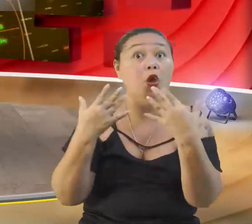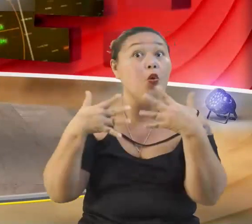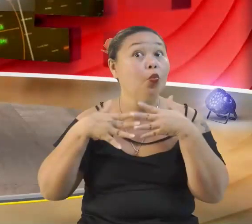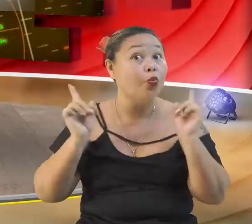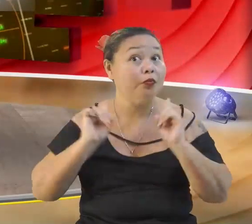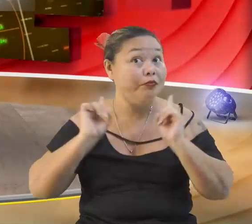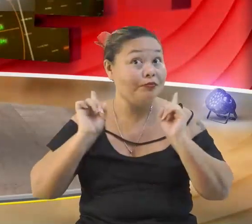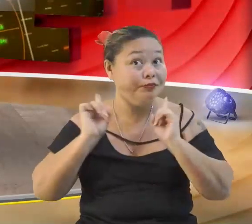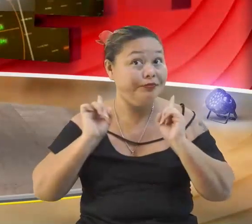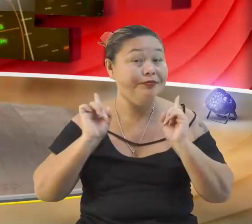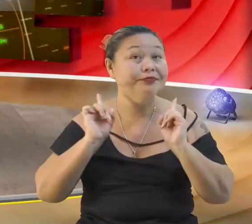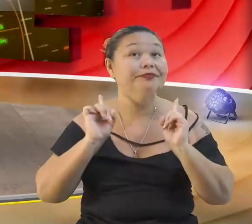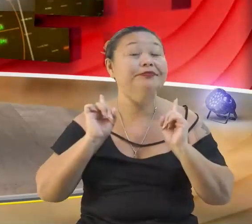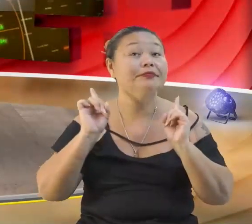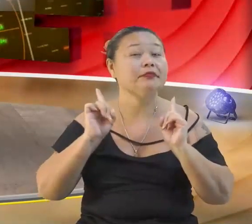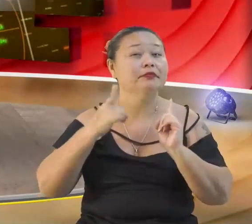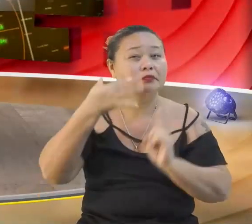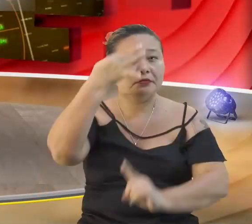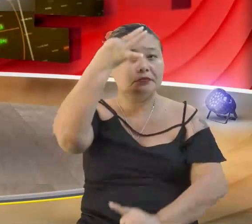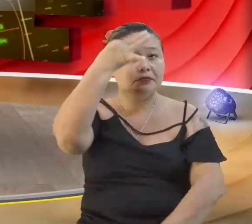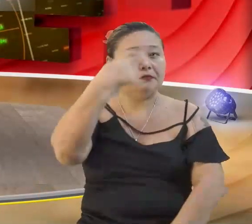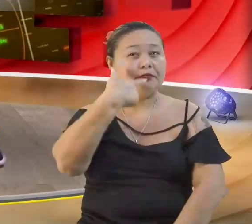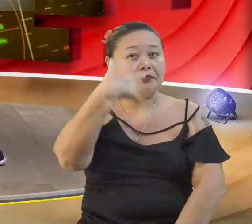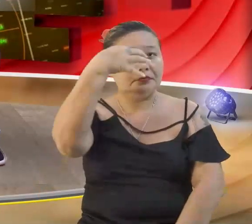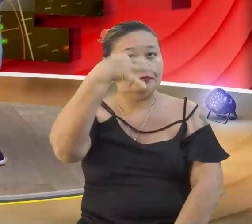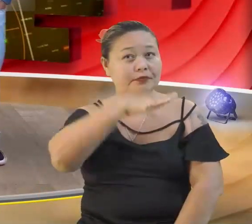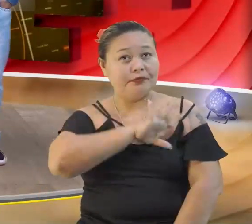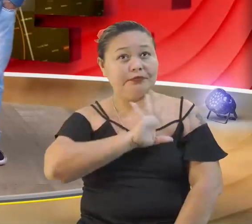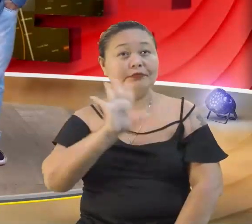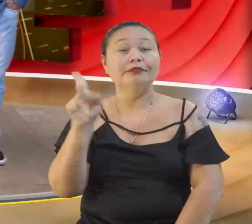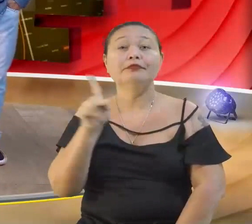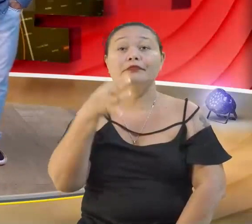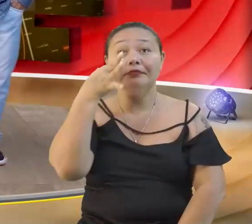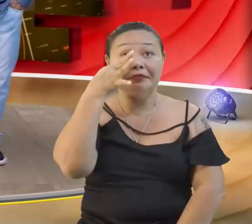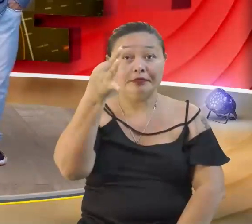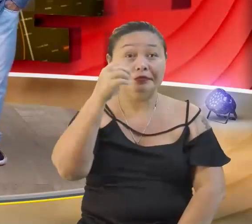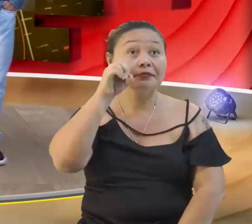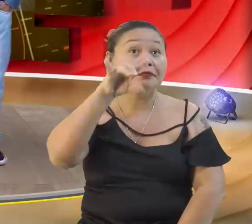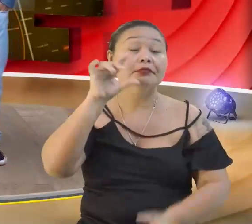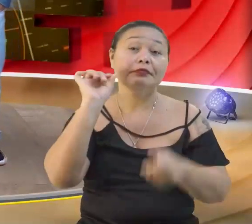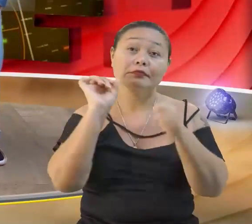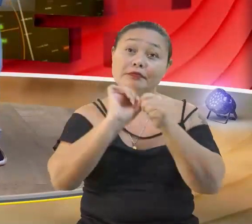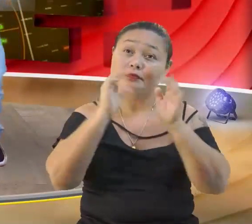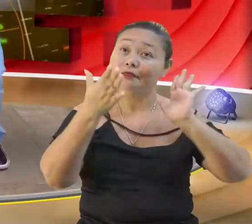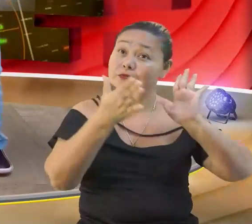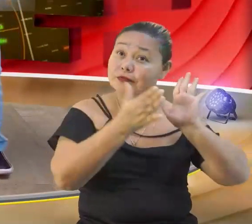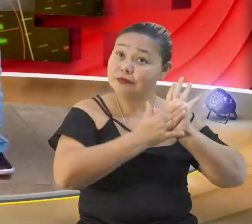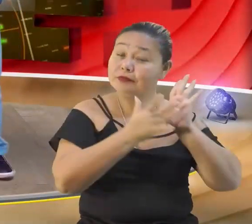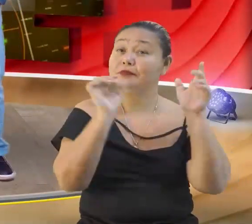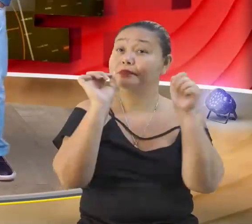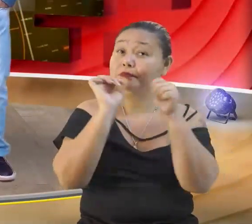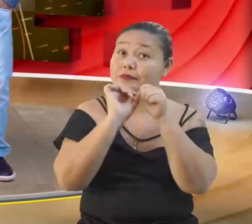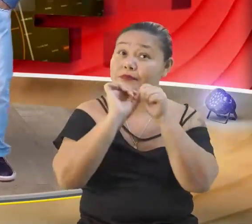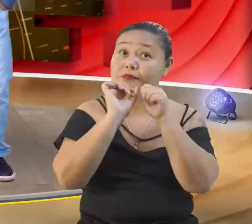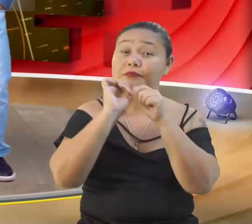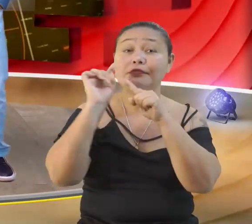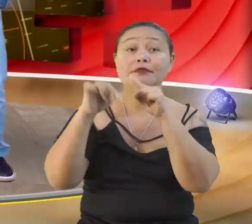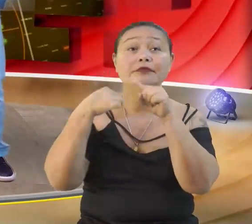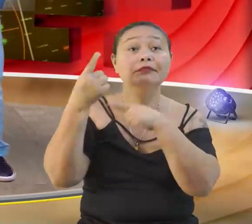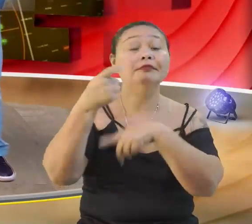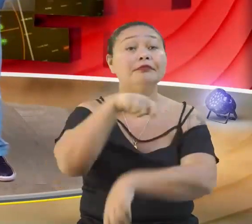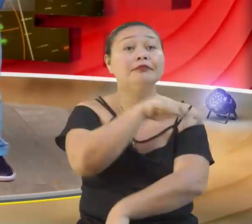briga, tá? Honestidade é a melhor parte. Professor presencial, se você fez essa proposta, né, realizou o que a gente propôs aí para os